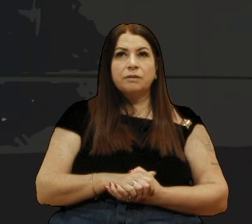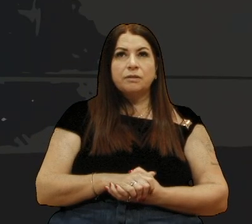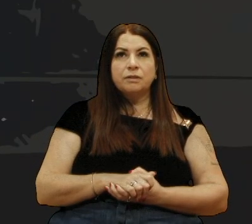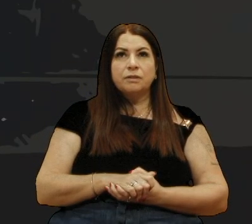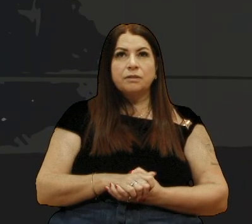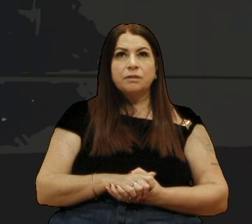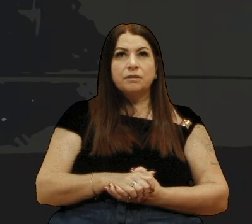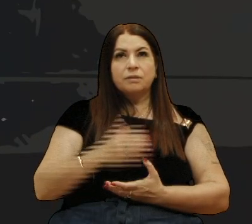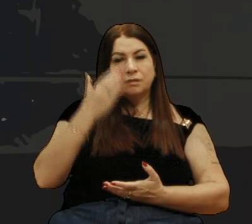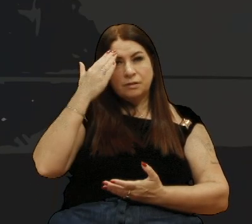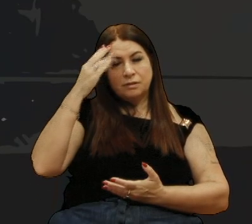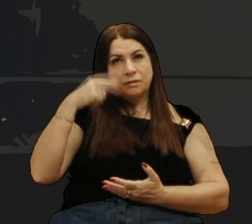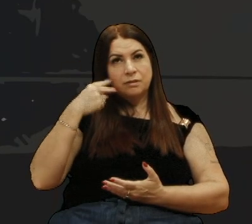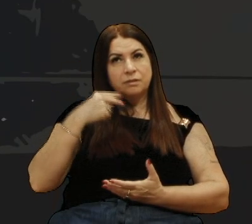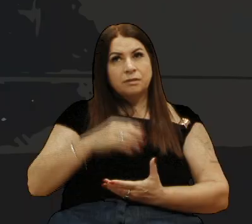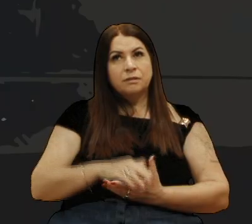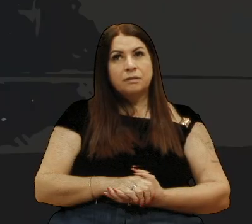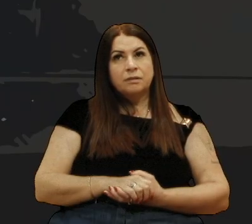Obrigada, vereador.